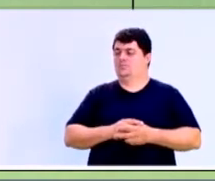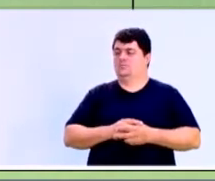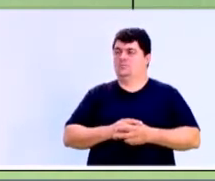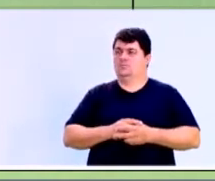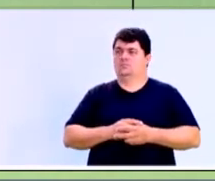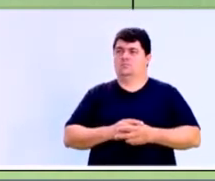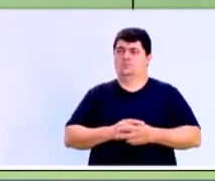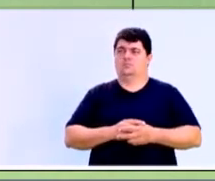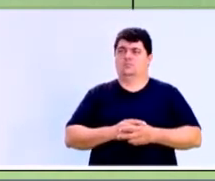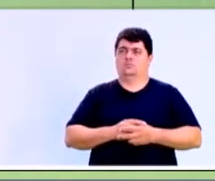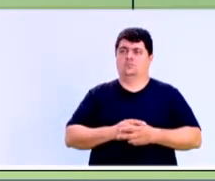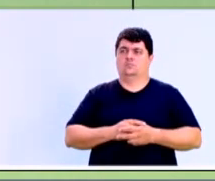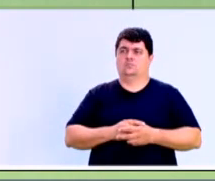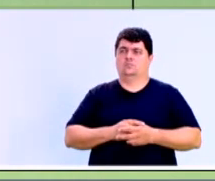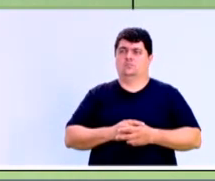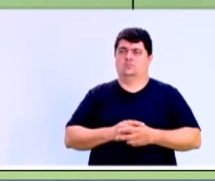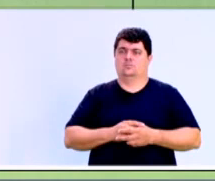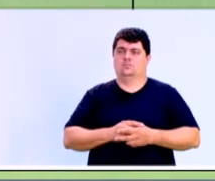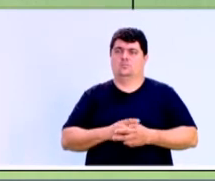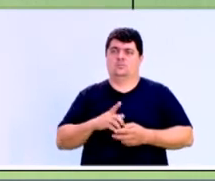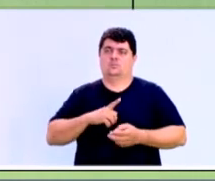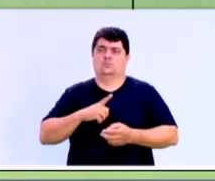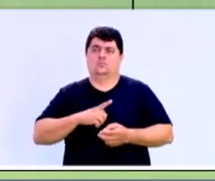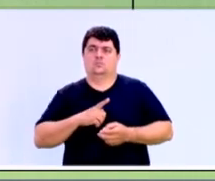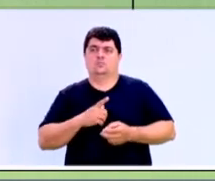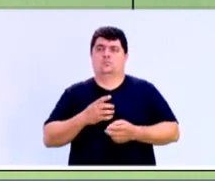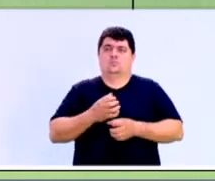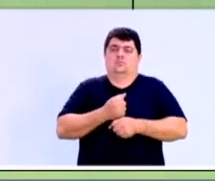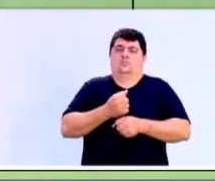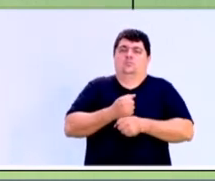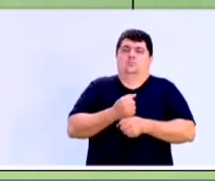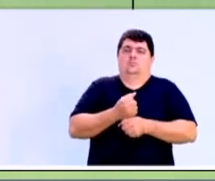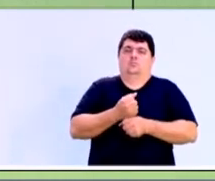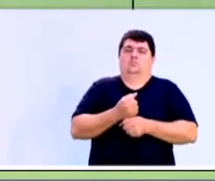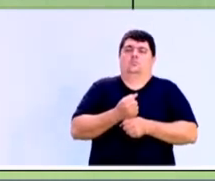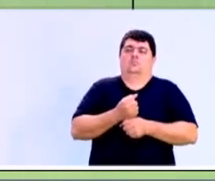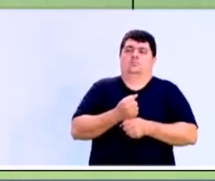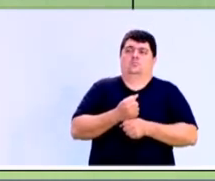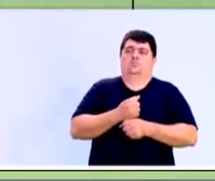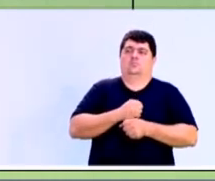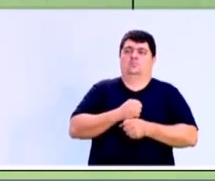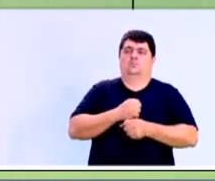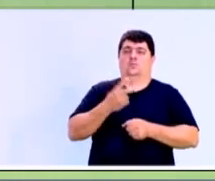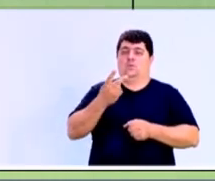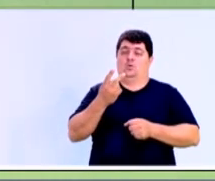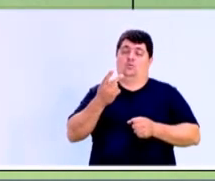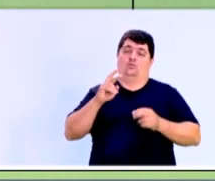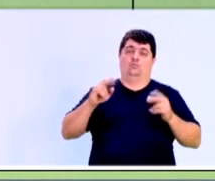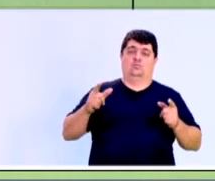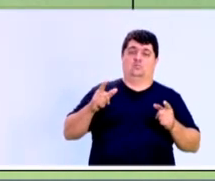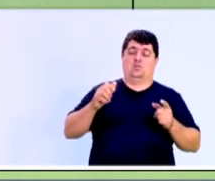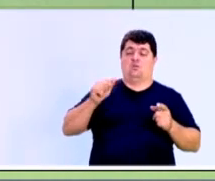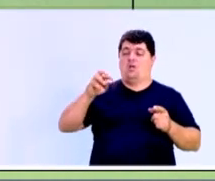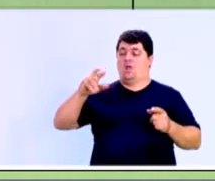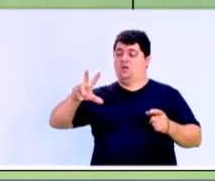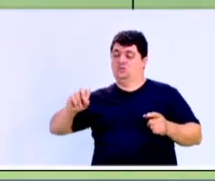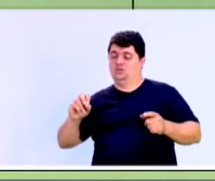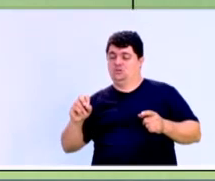Meu saldo em tesouraria, eu calculo como? Eu posso calcular De duas diminuindo formas, né? o ativo